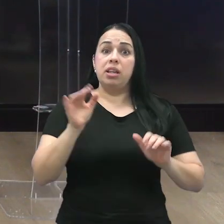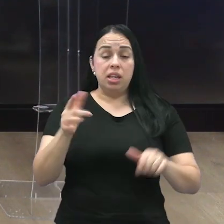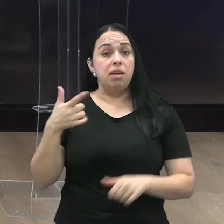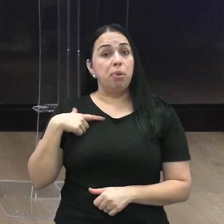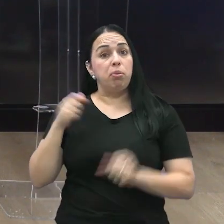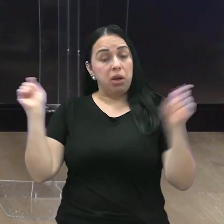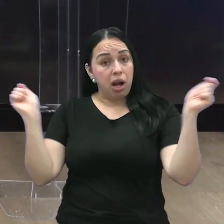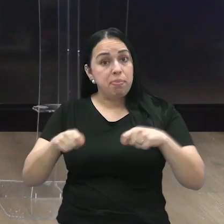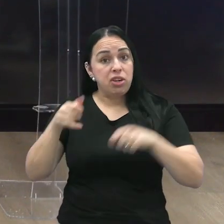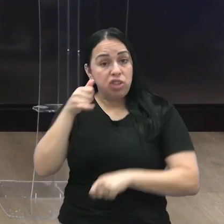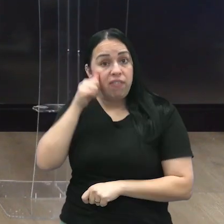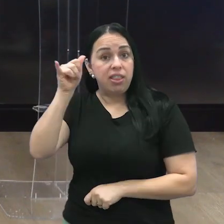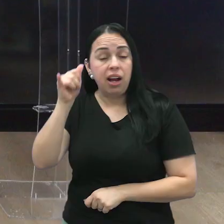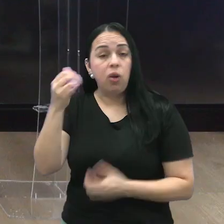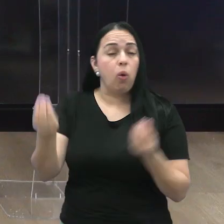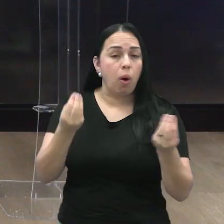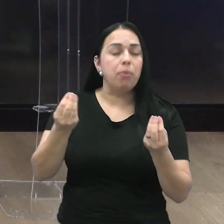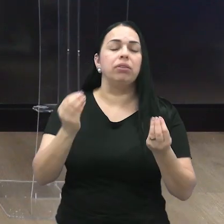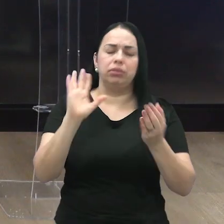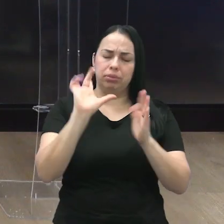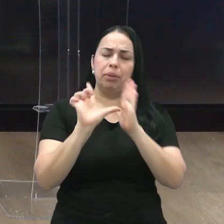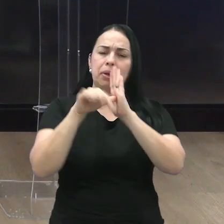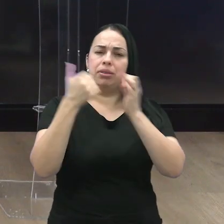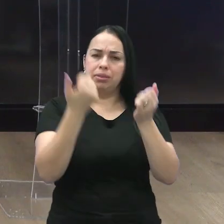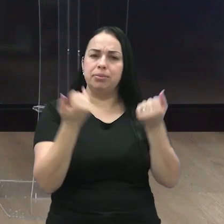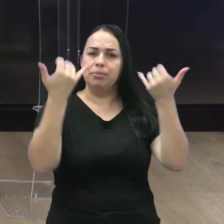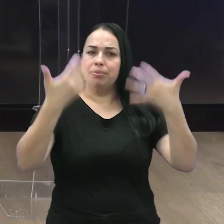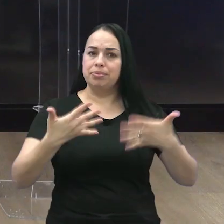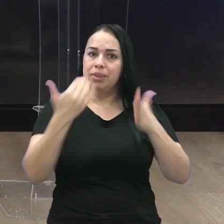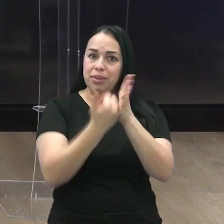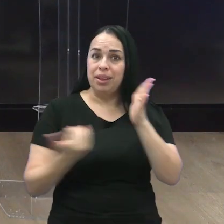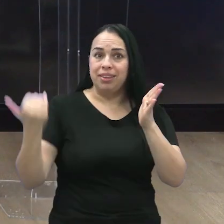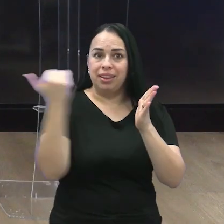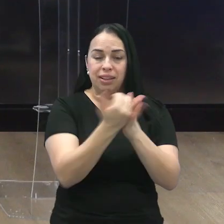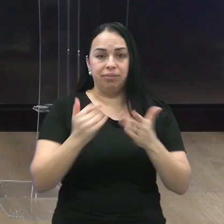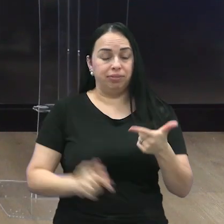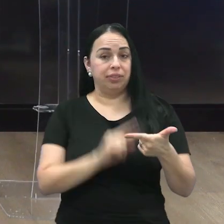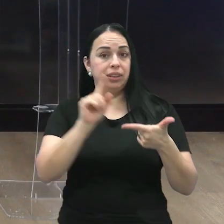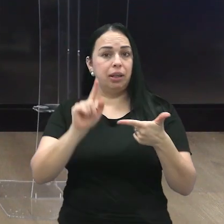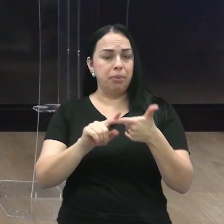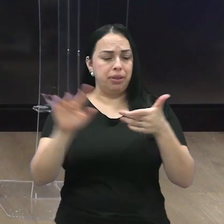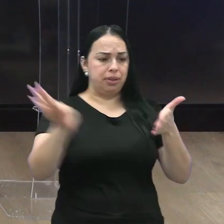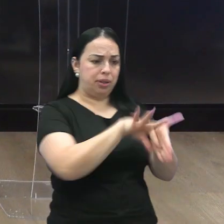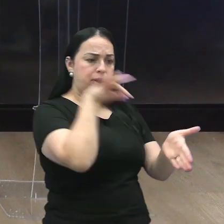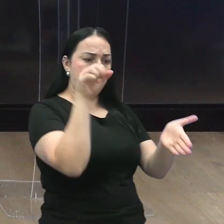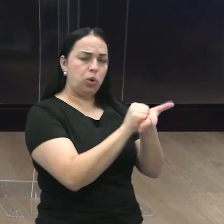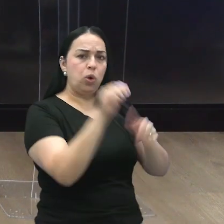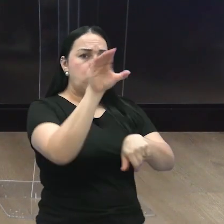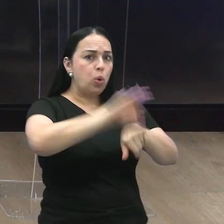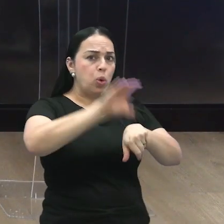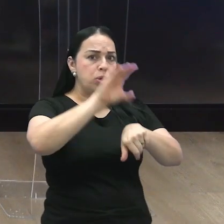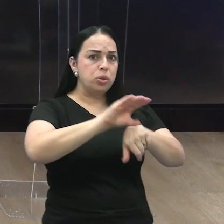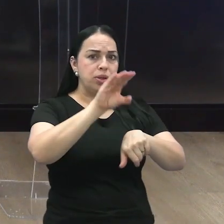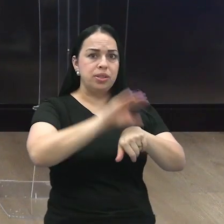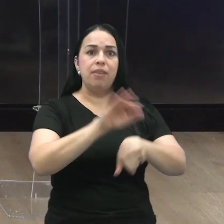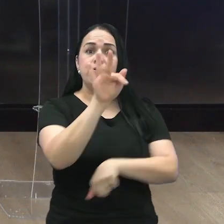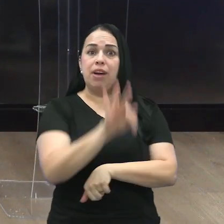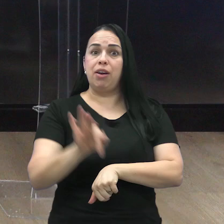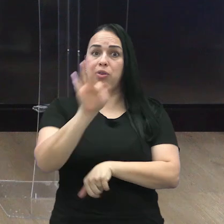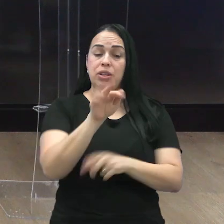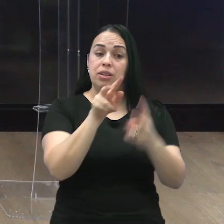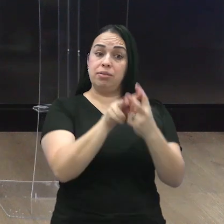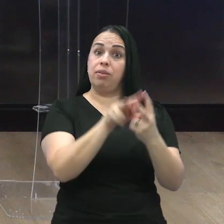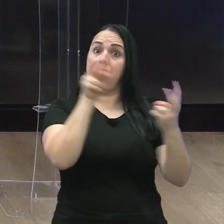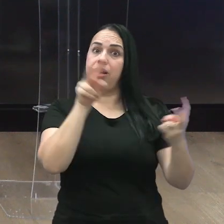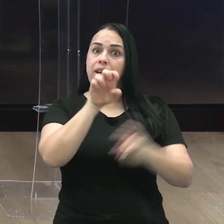com prevenção. Daqui a pouco a gente traz os detalhes. E ainda hoje vamos falar sobre matrículas em cursos superiores de